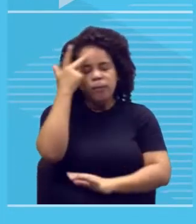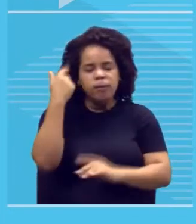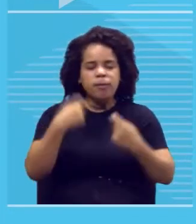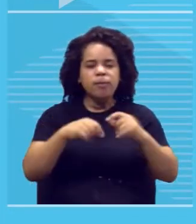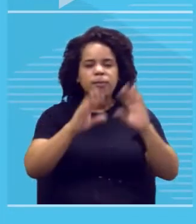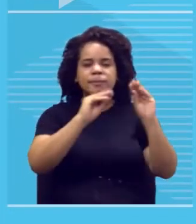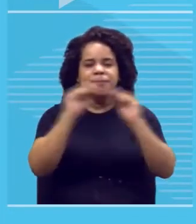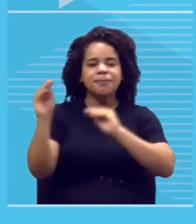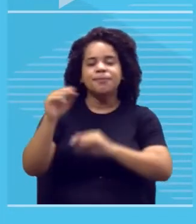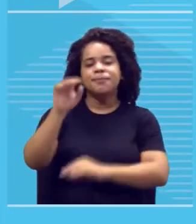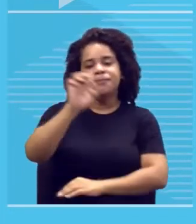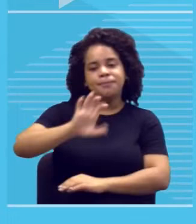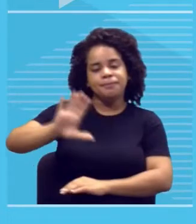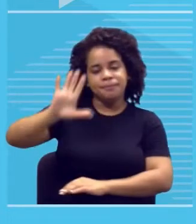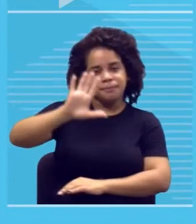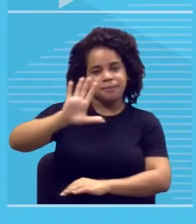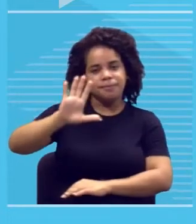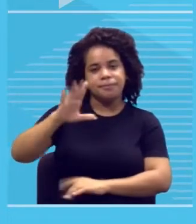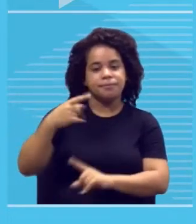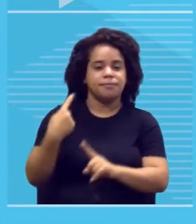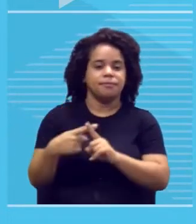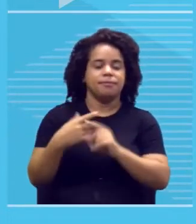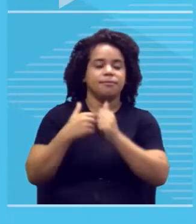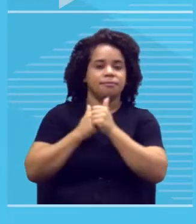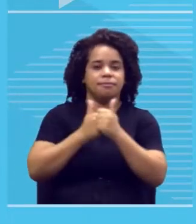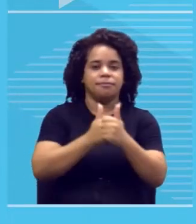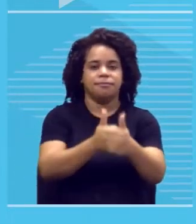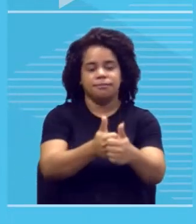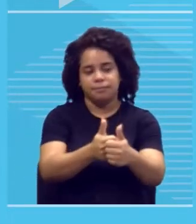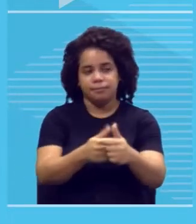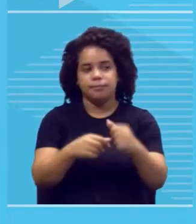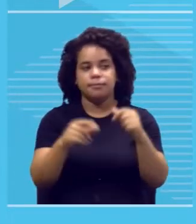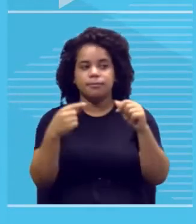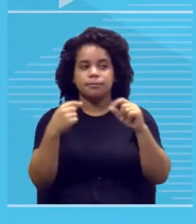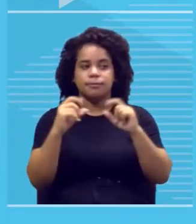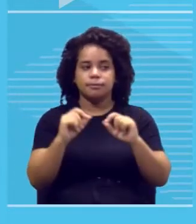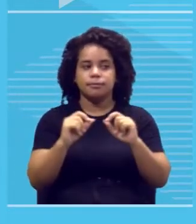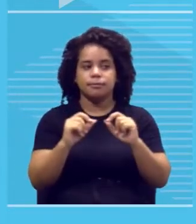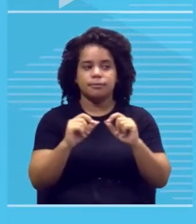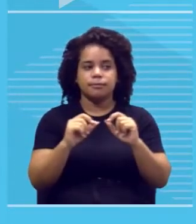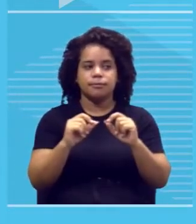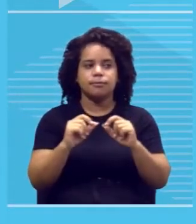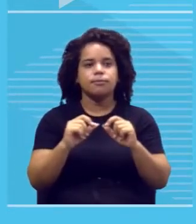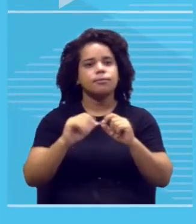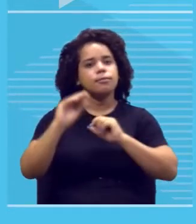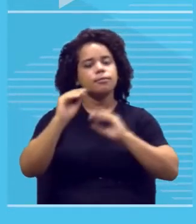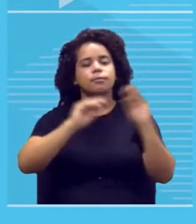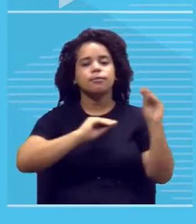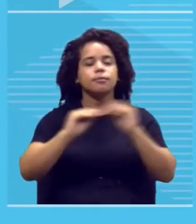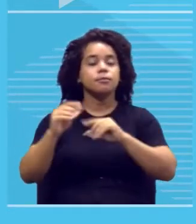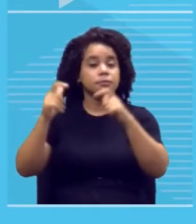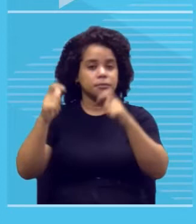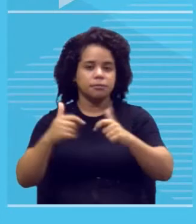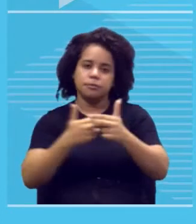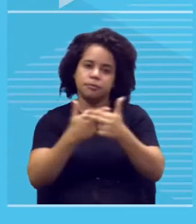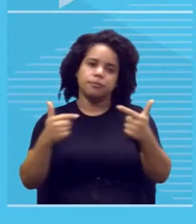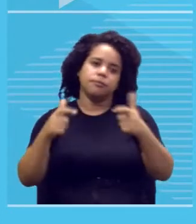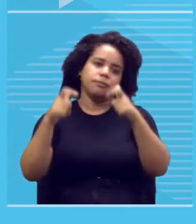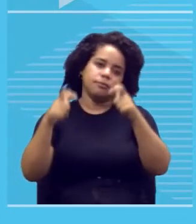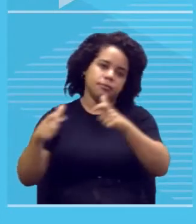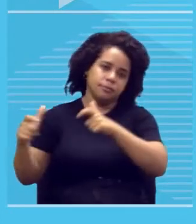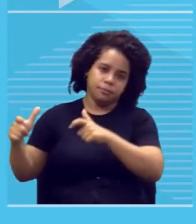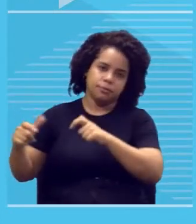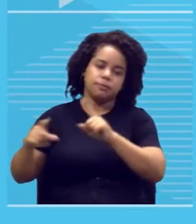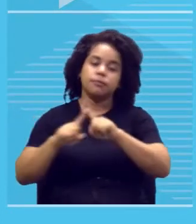da Europa perseguidas e elas iam para onde para vários lugares mas o principal